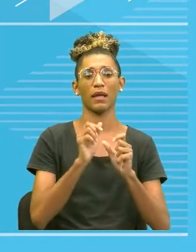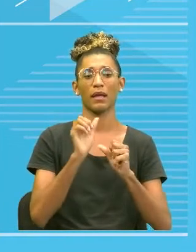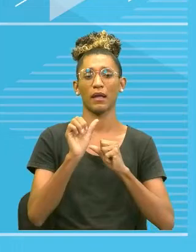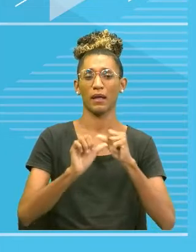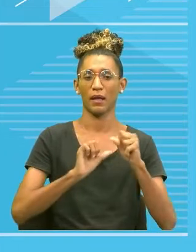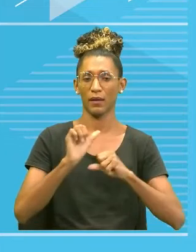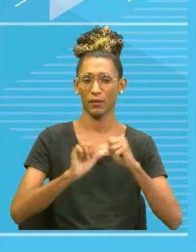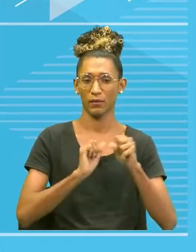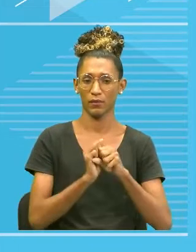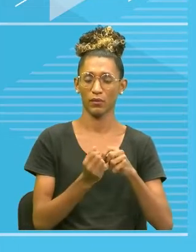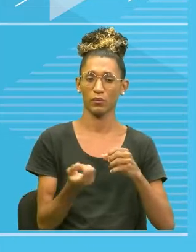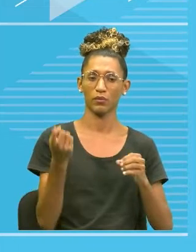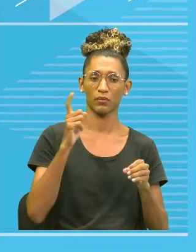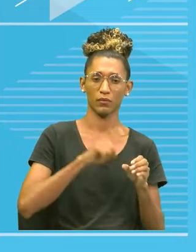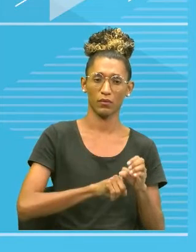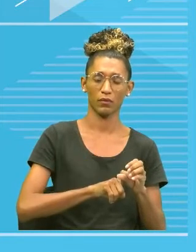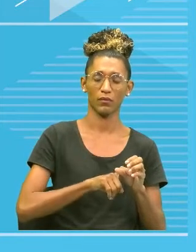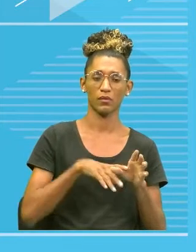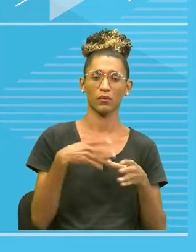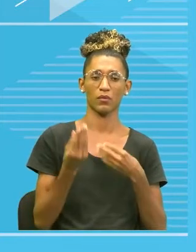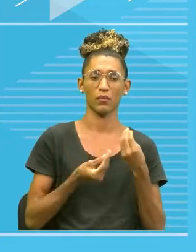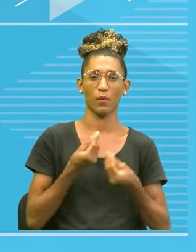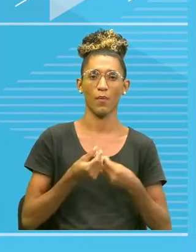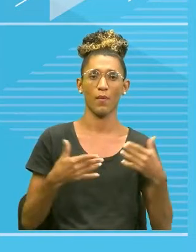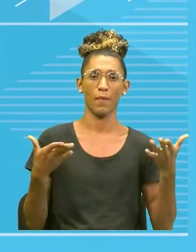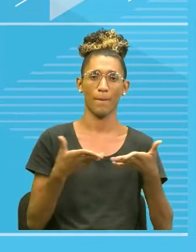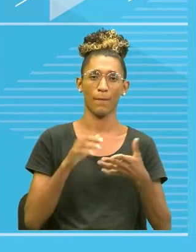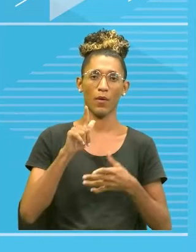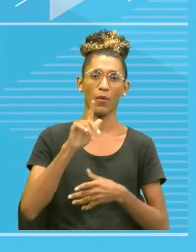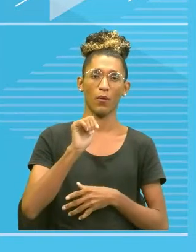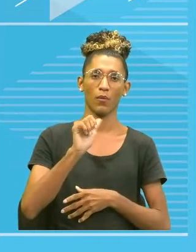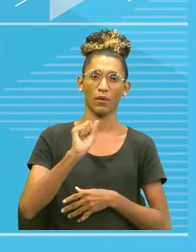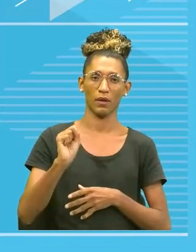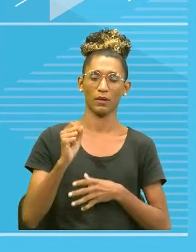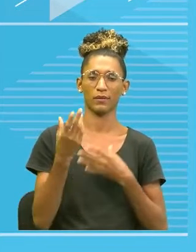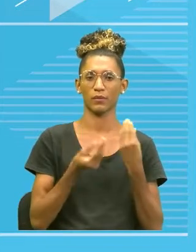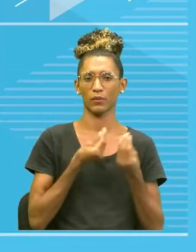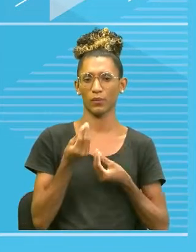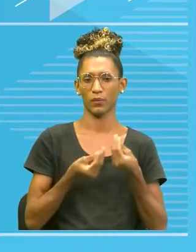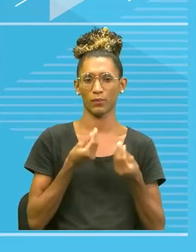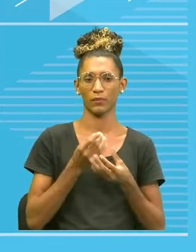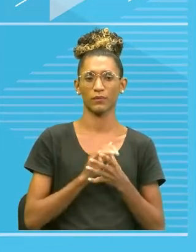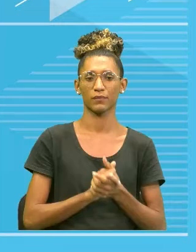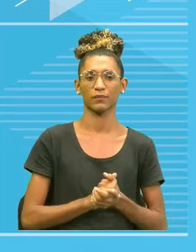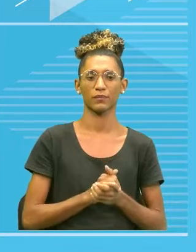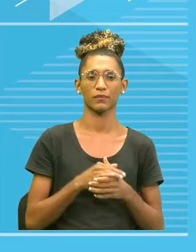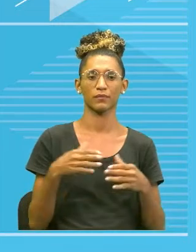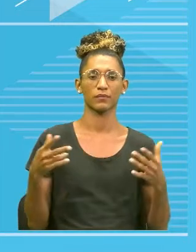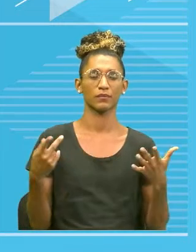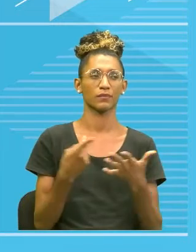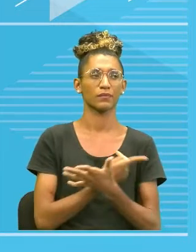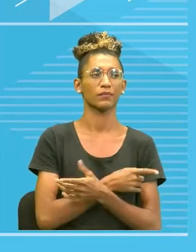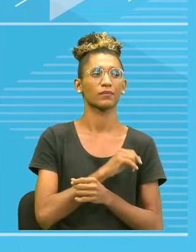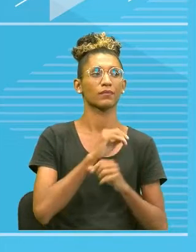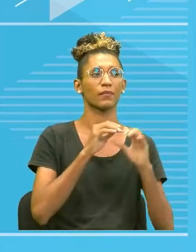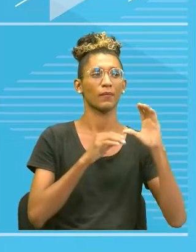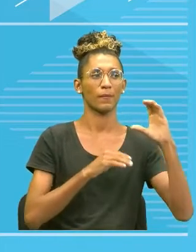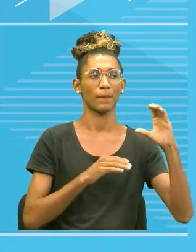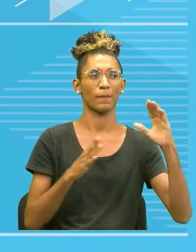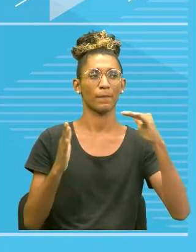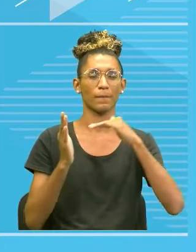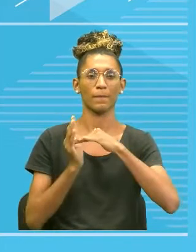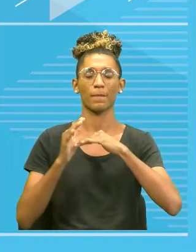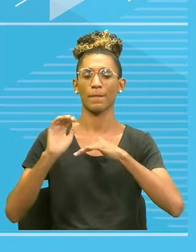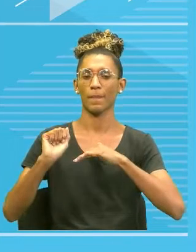um movimento cíclico. Considere agora que o gás volte ao seu estado inicial, realizando a transformação de C para